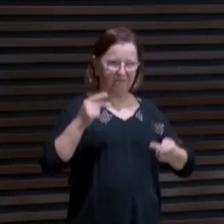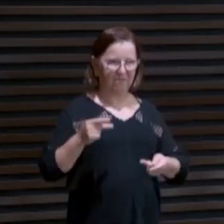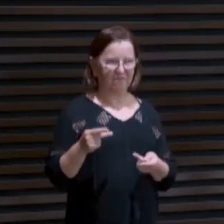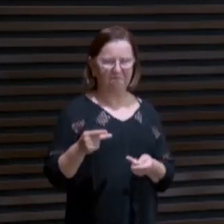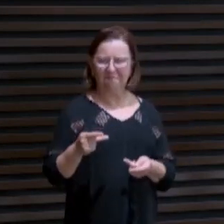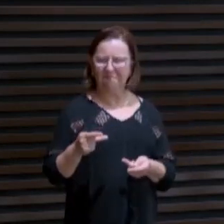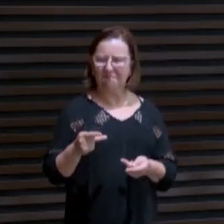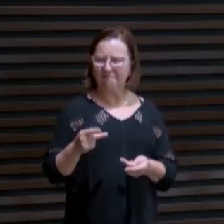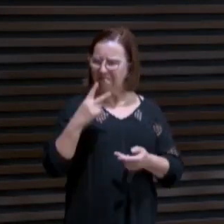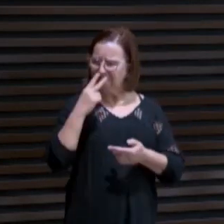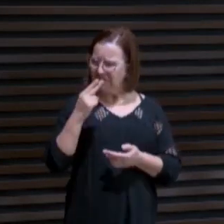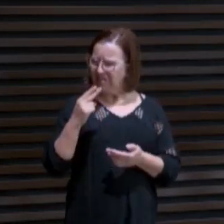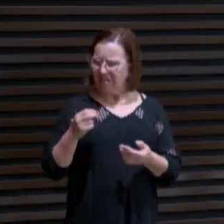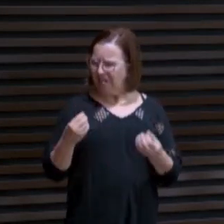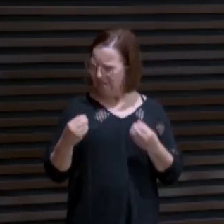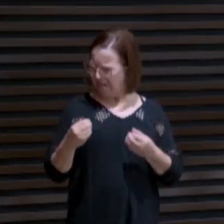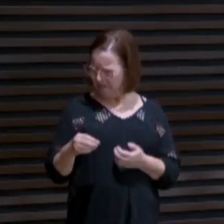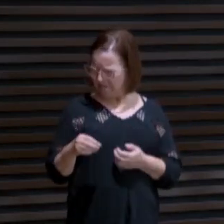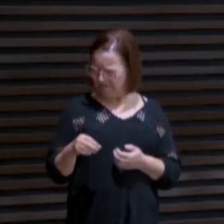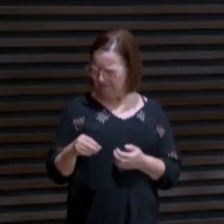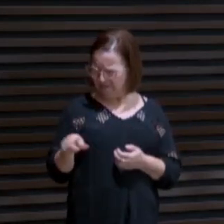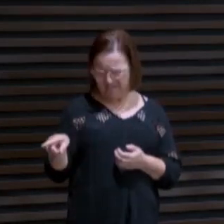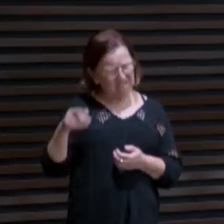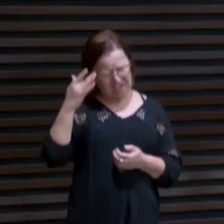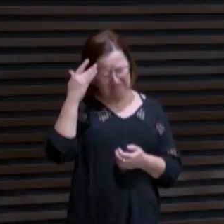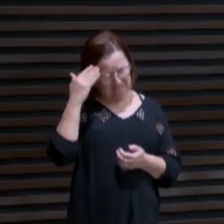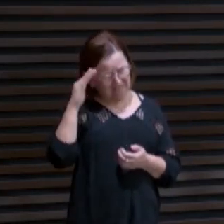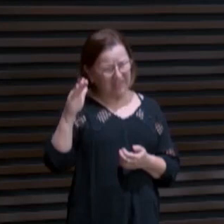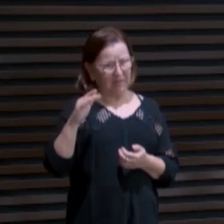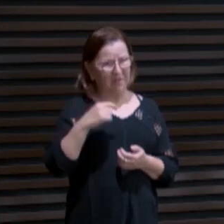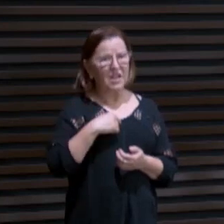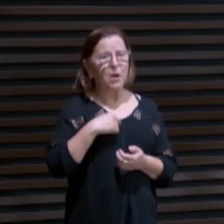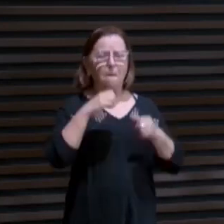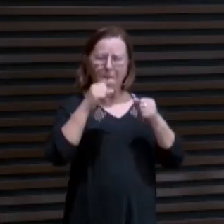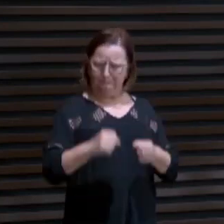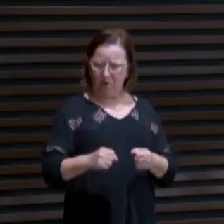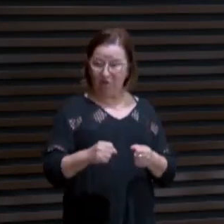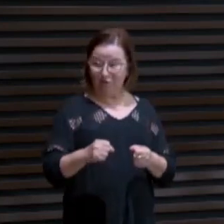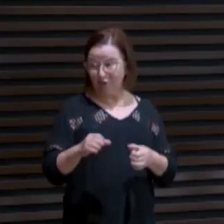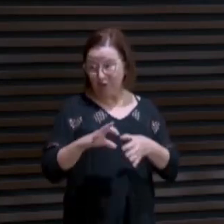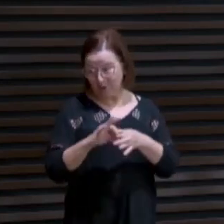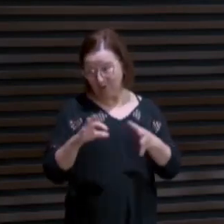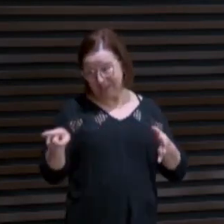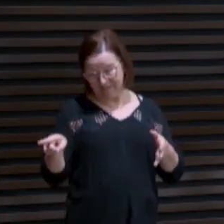é? Você não sabe que eu tenho autoridade para te soltar e te crucificar?